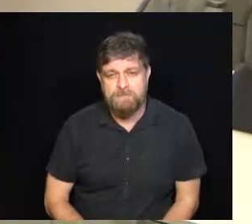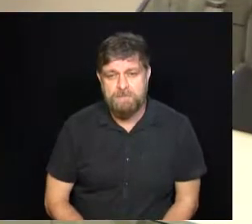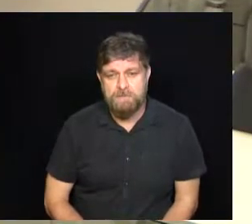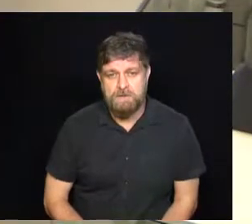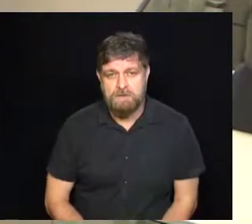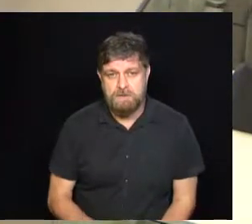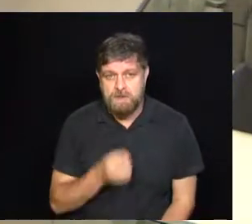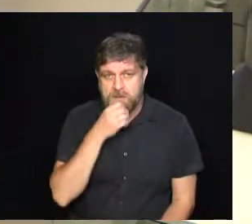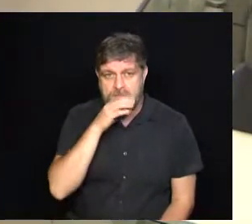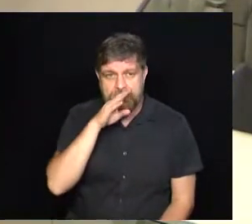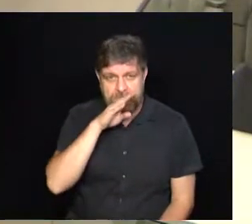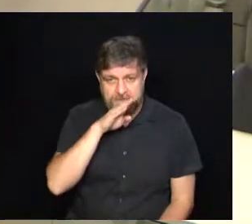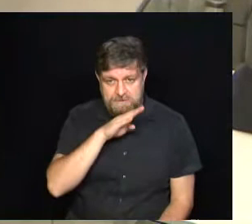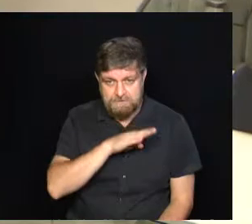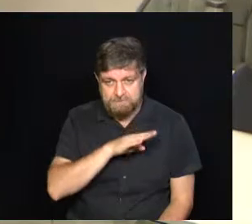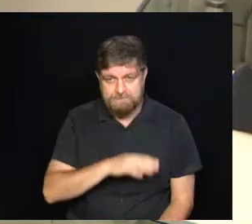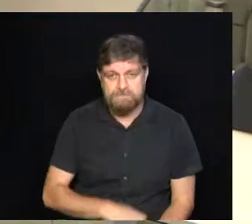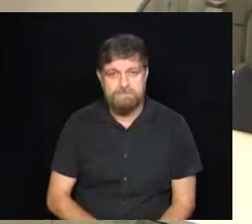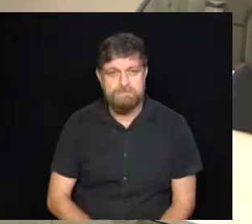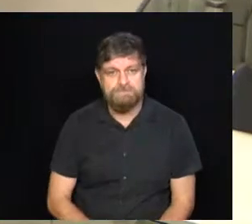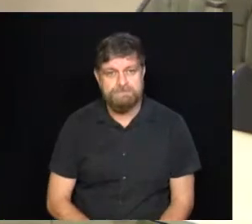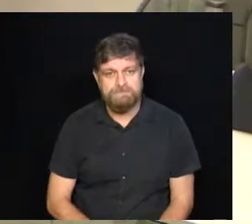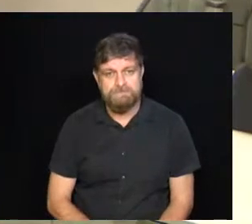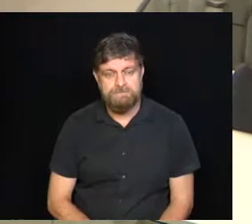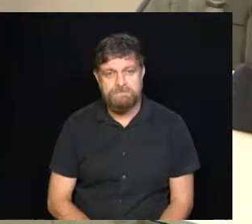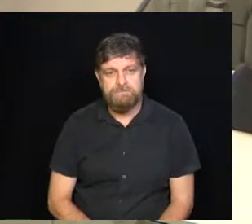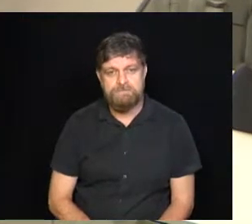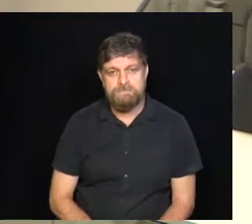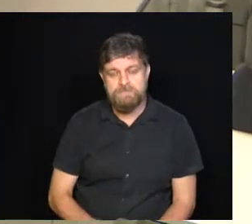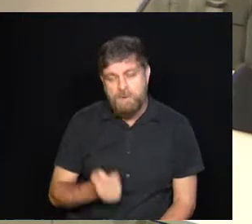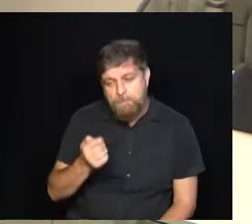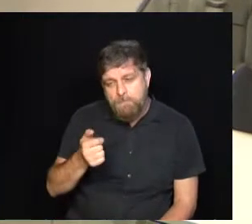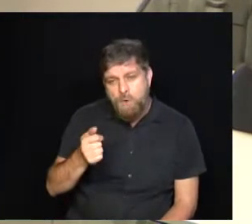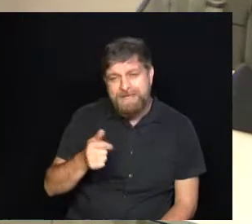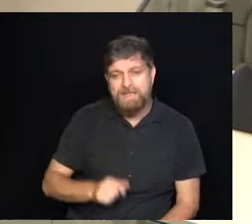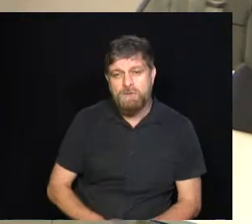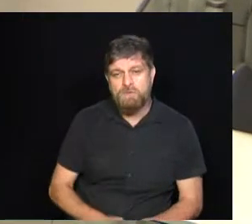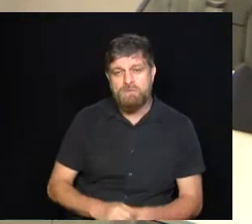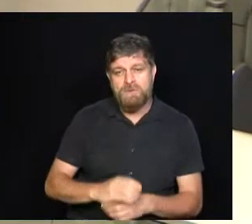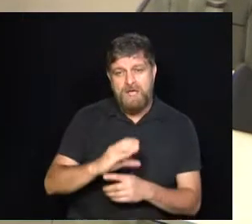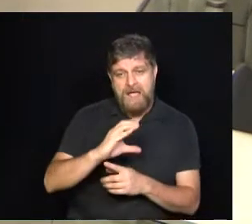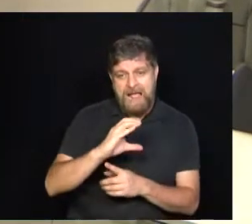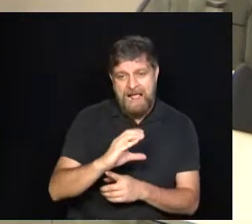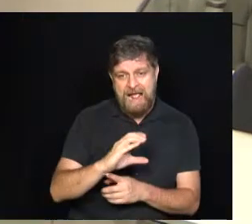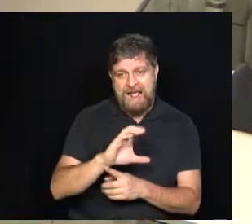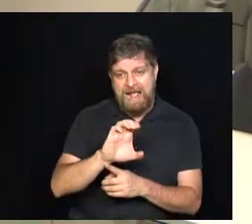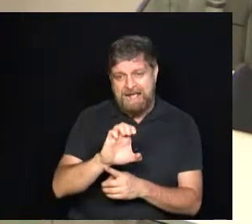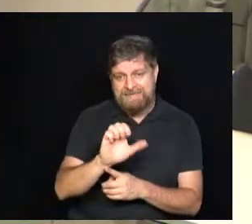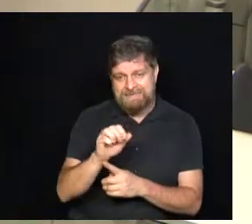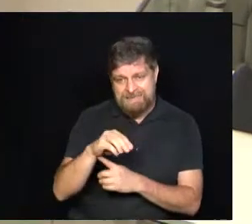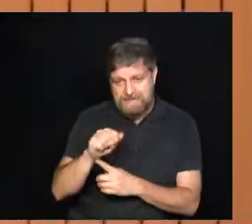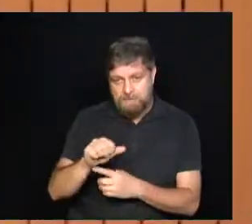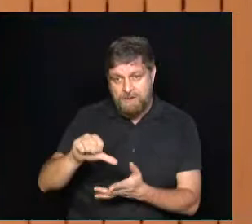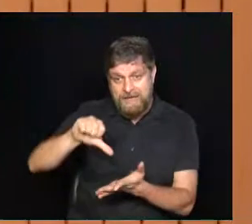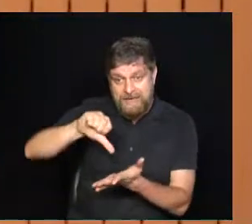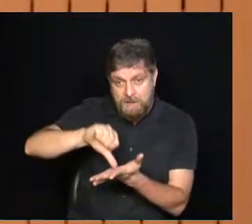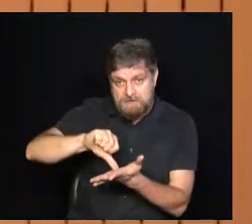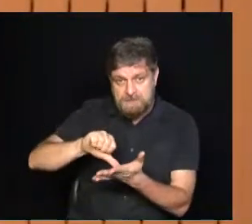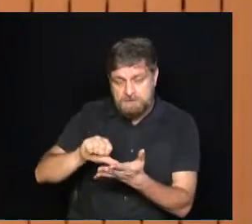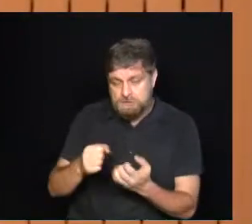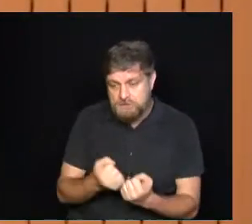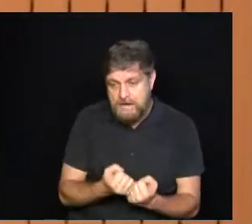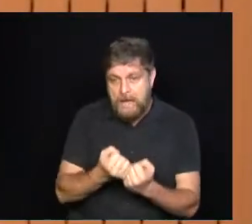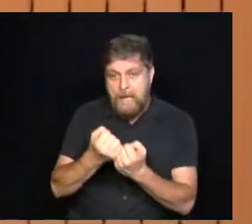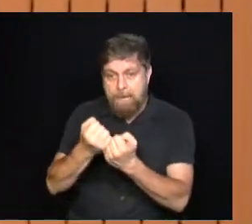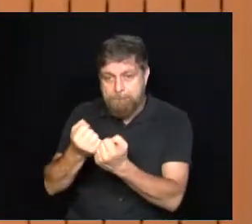Boa tarde. Bom, vou falar um pouquinho sobre o CEAMO, né, que é o Centro de Apoio e Referência à